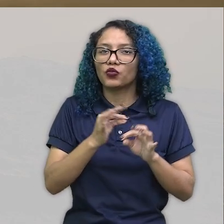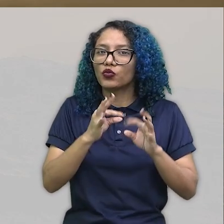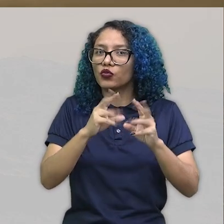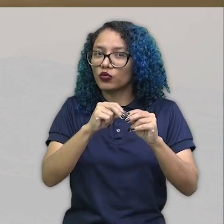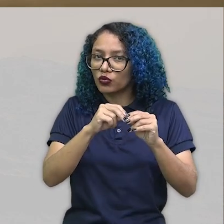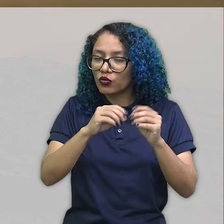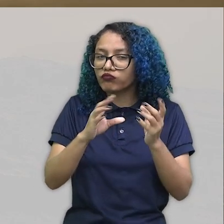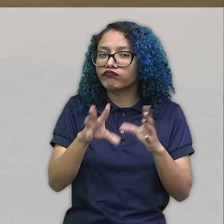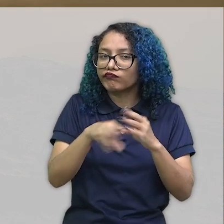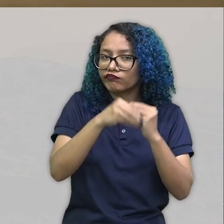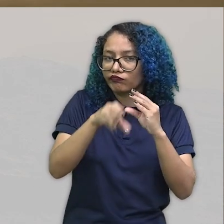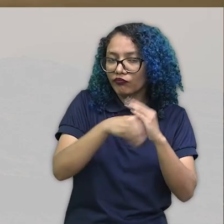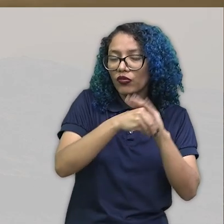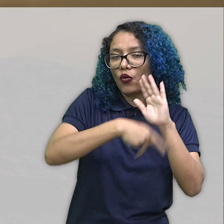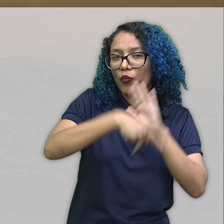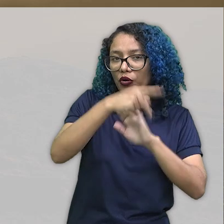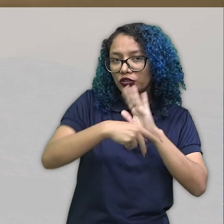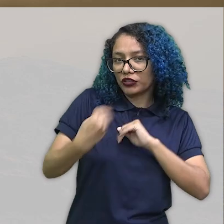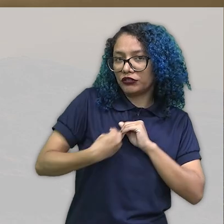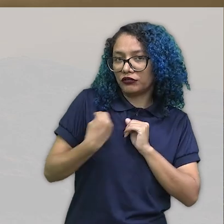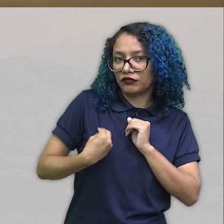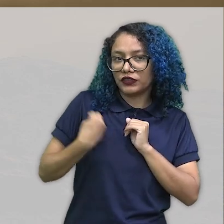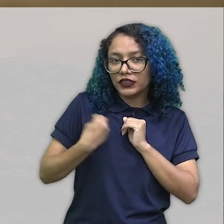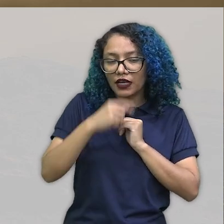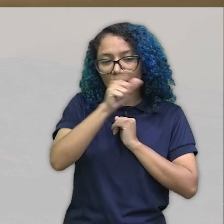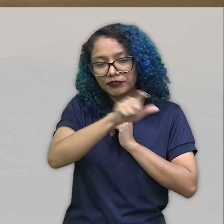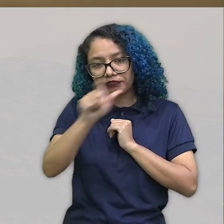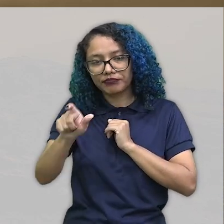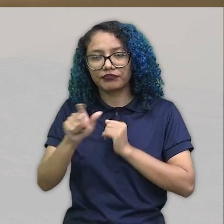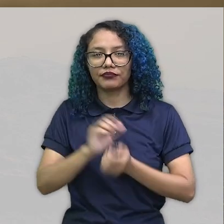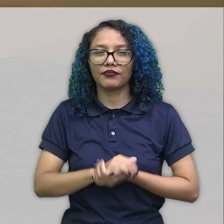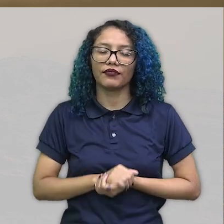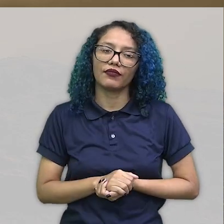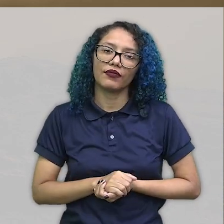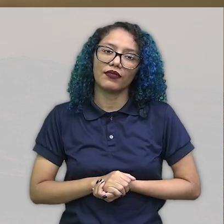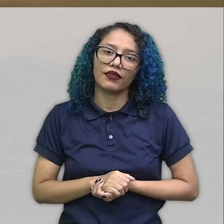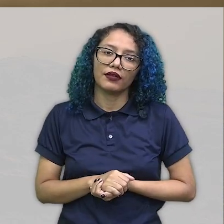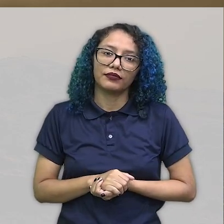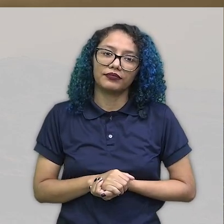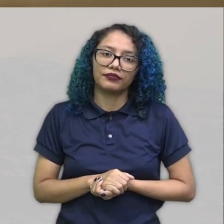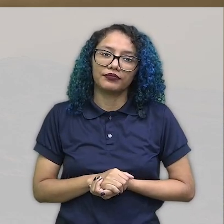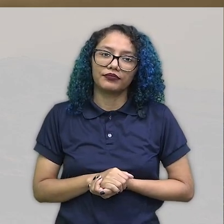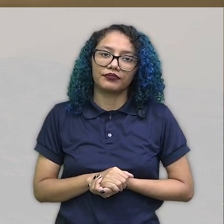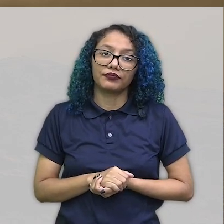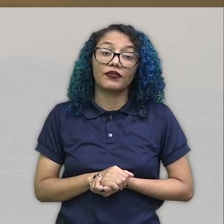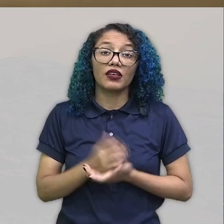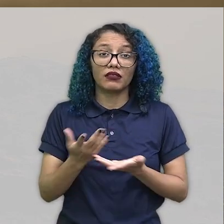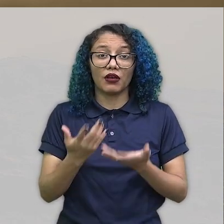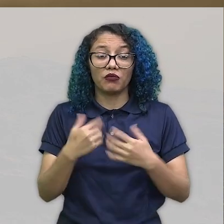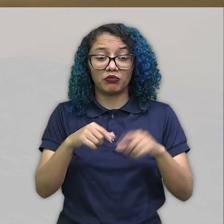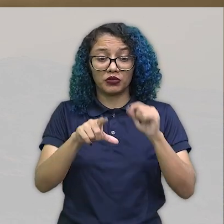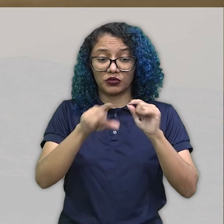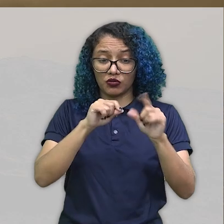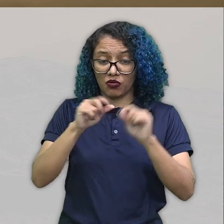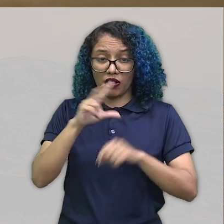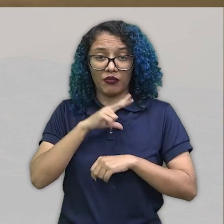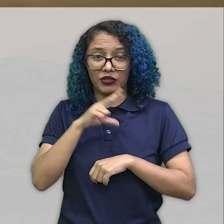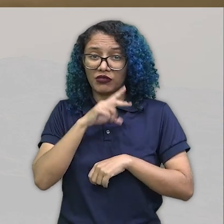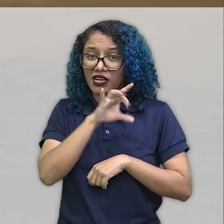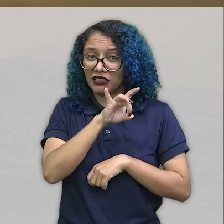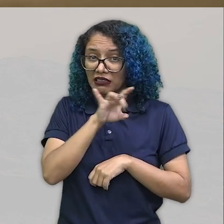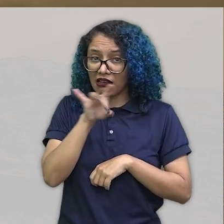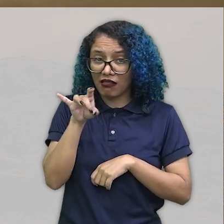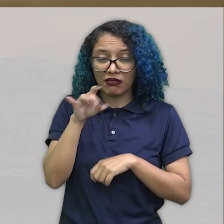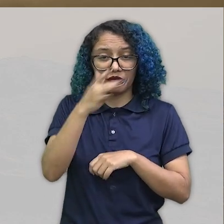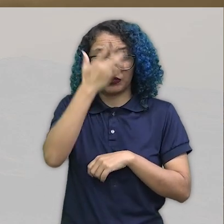de existência aí. A essência humana ela é construída a partir das escolhas individuais. Eu faço escolhas nesse meu